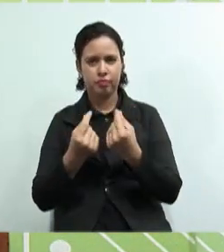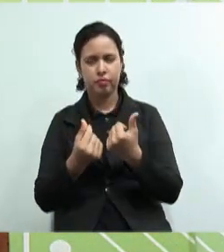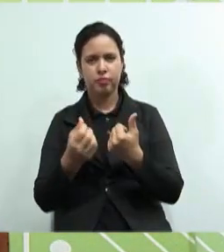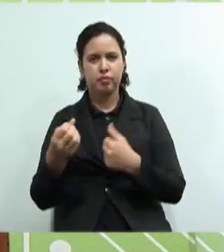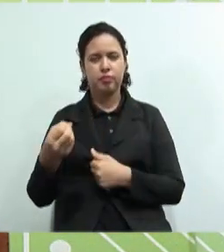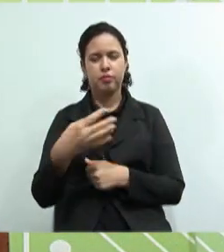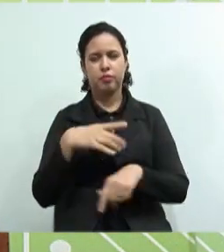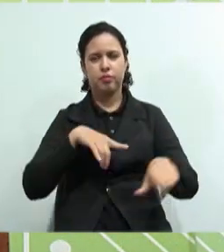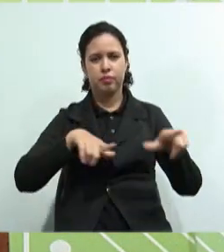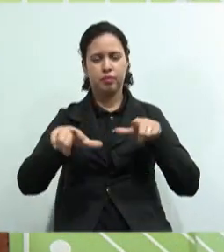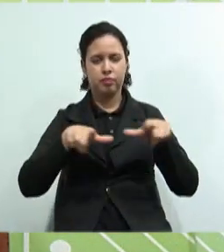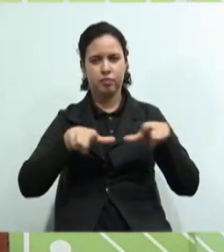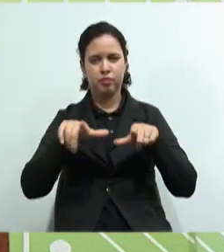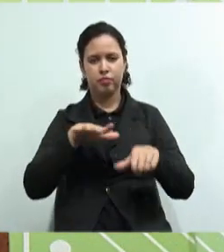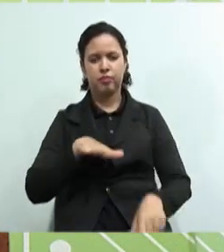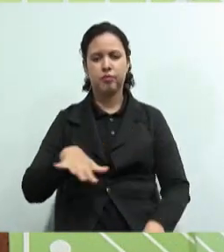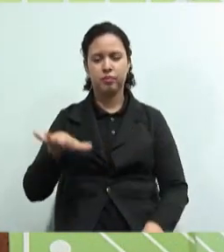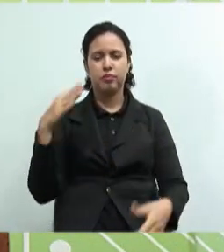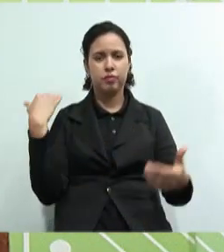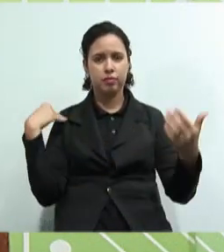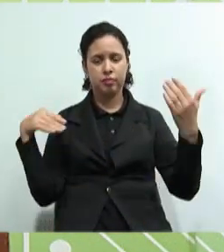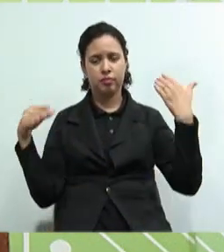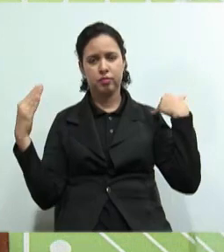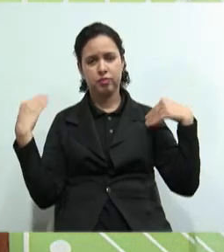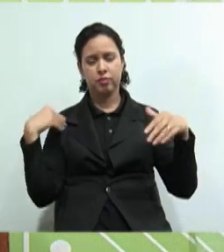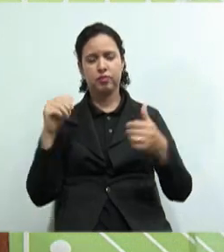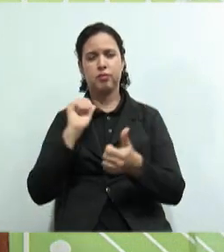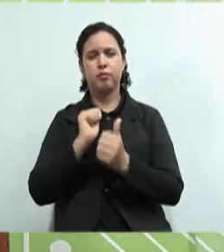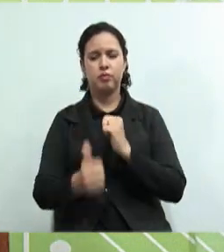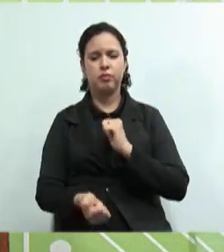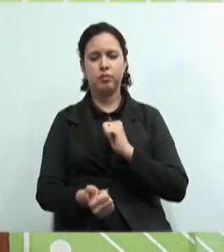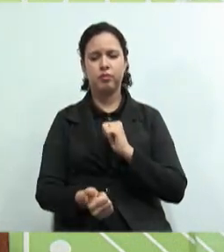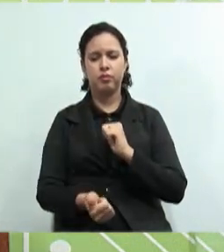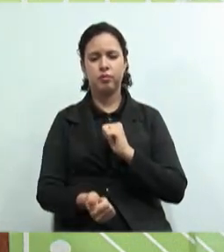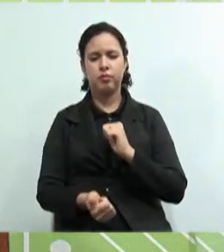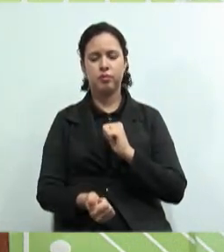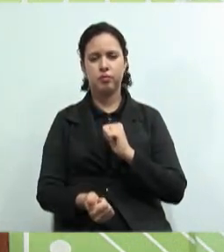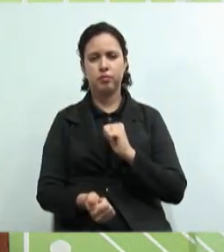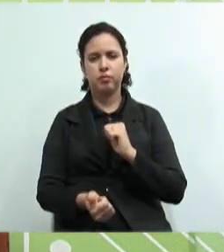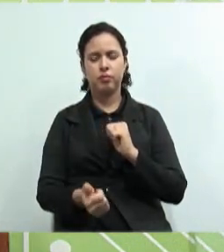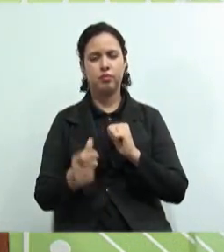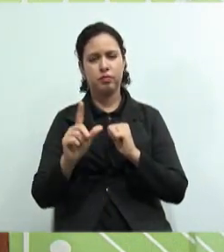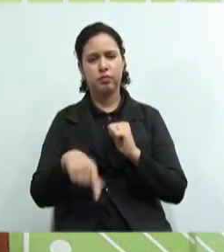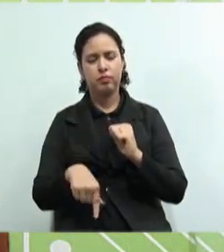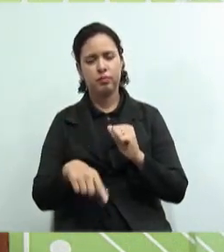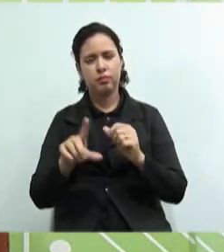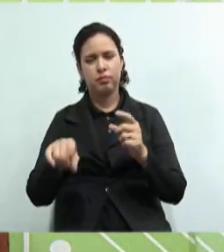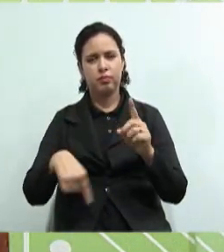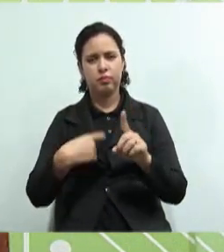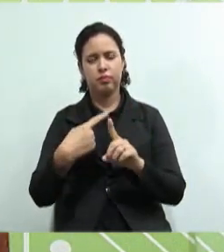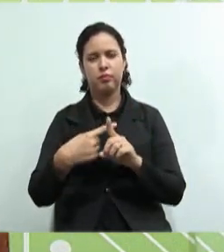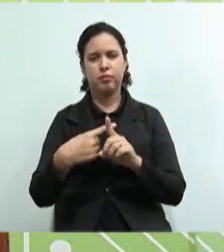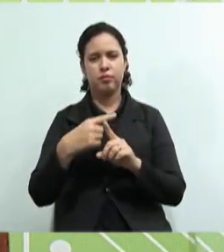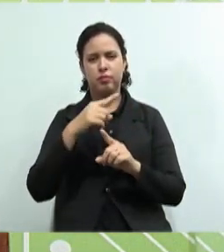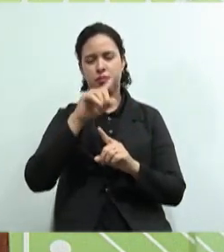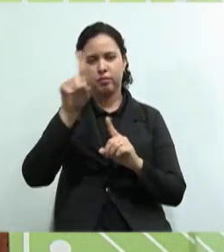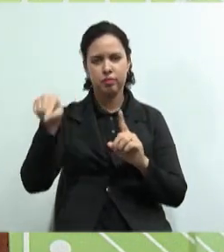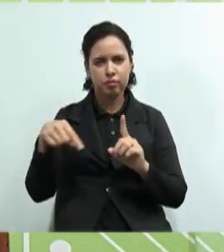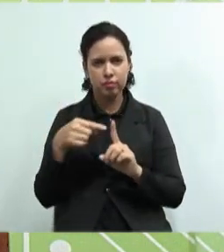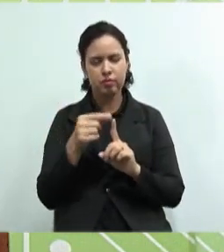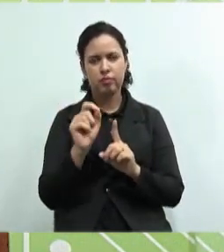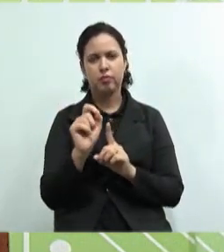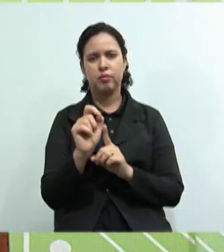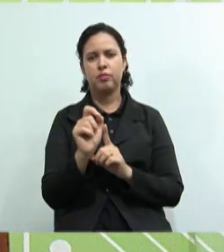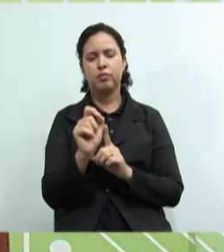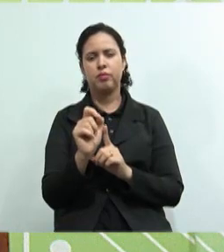empregos, justamente nessas áreas de lazer, esporte. Então tem um ciclo positivo, um ciclo virtuoso. À medida